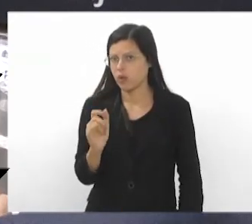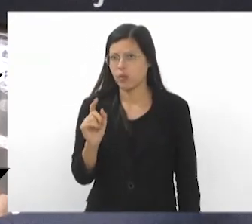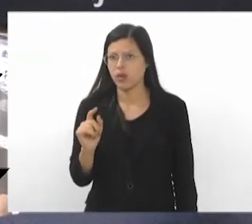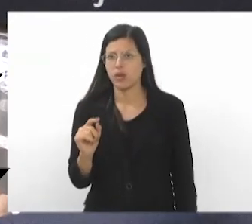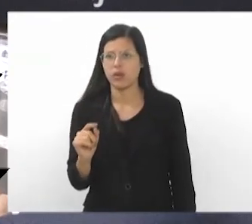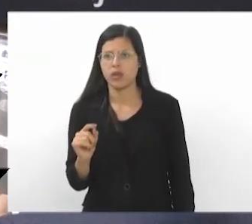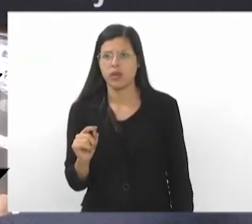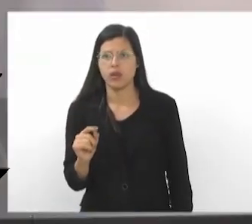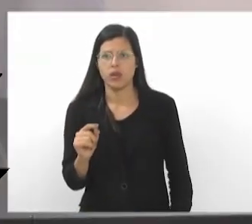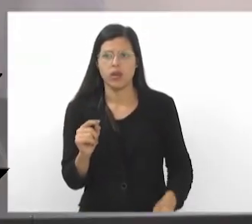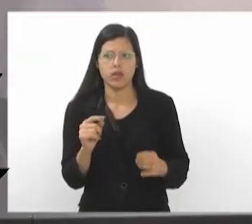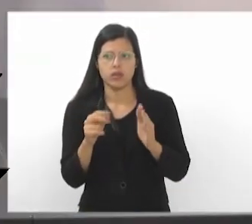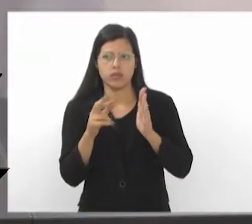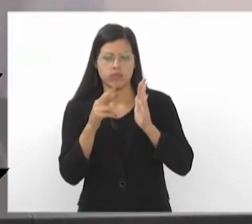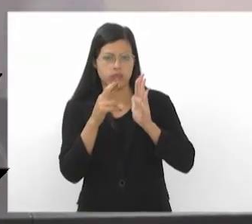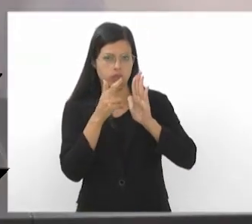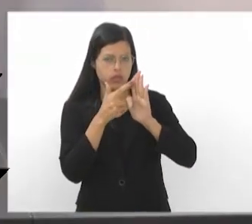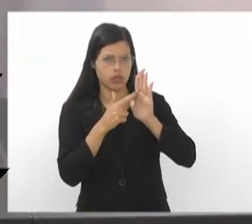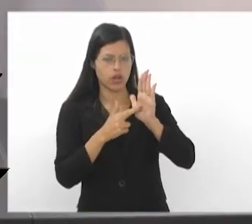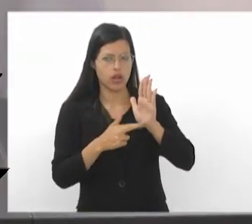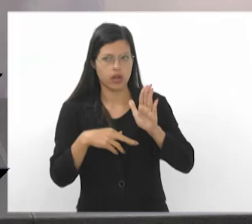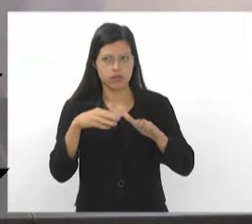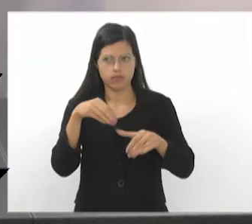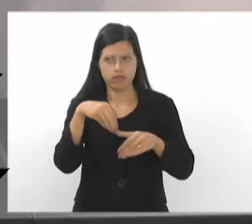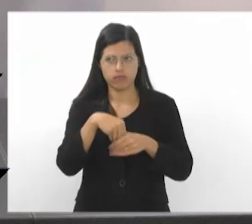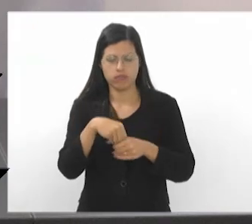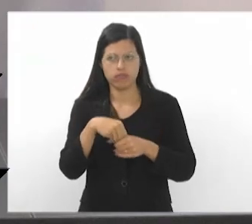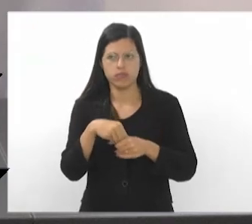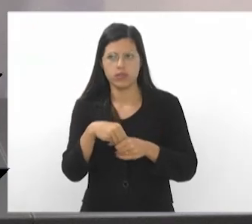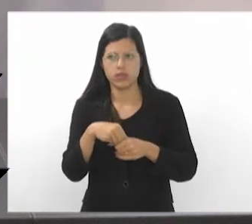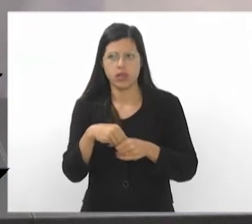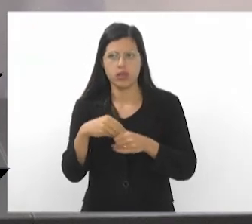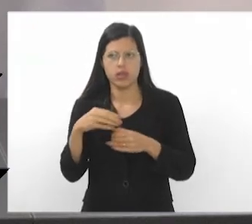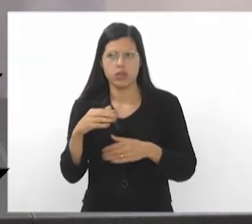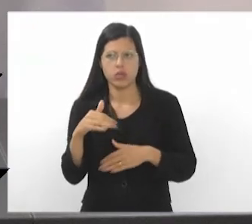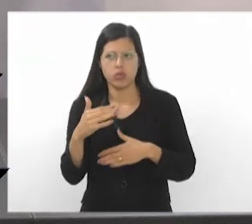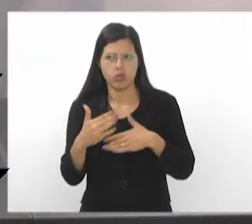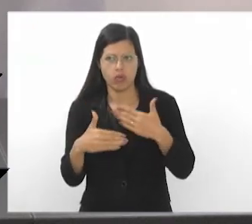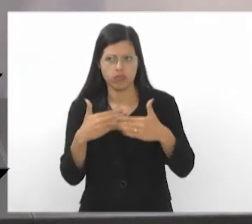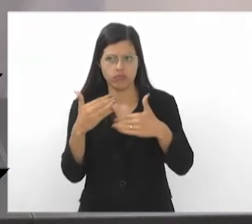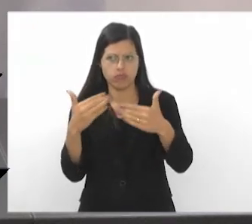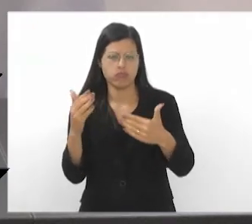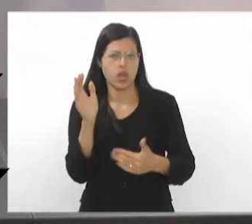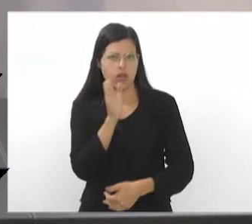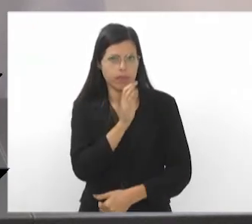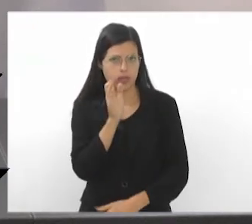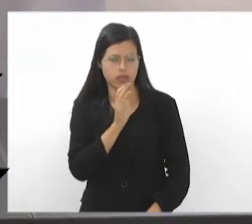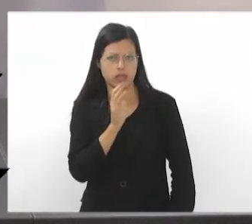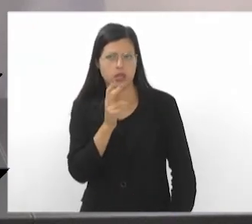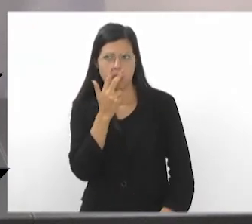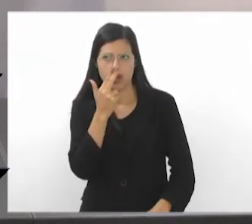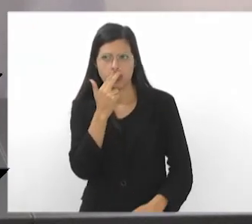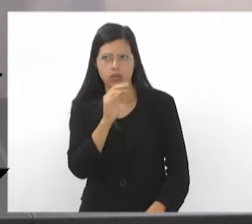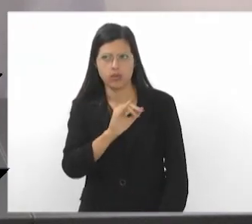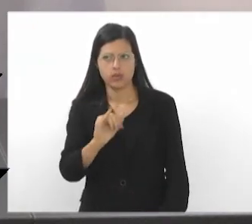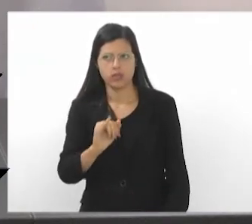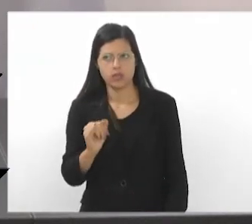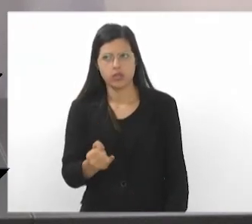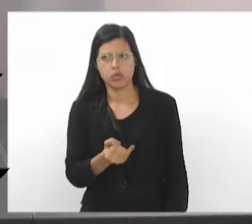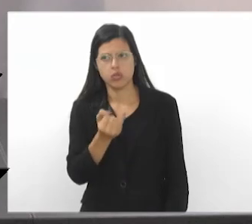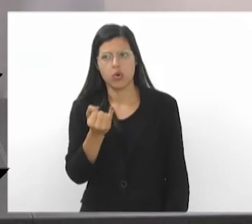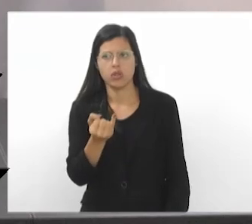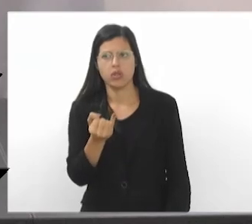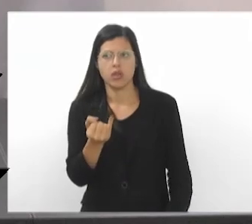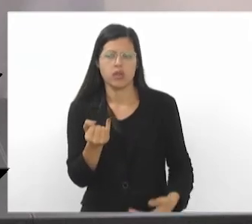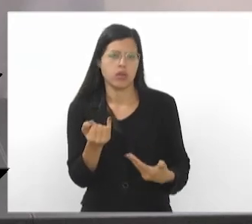nas normas internas uma celeridade, uma produtividade parecida com a nossa na CCJ. Adotei muito a